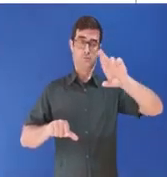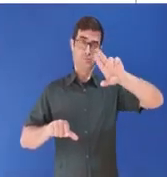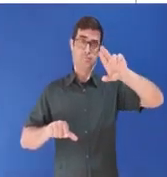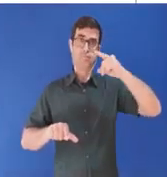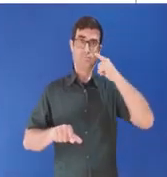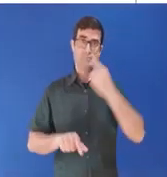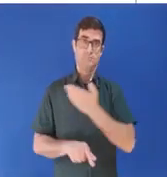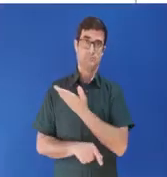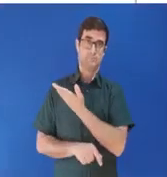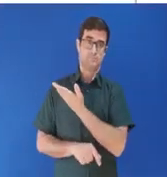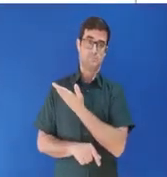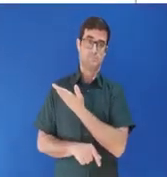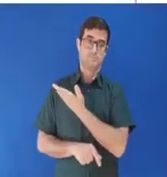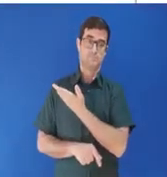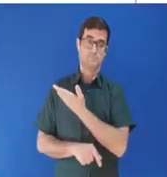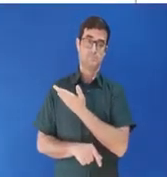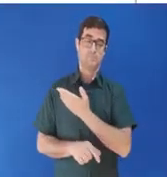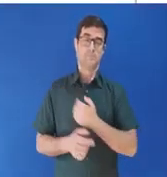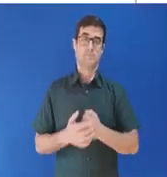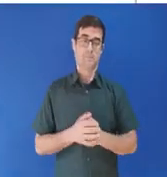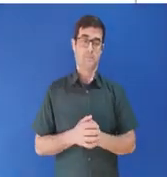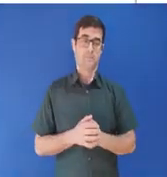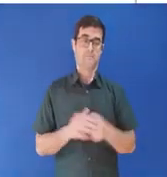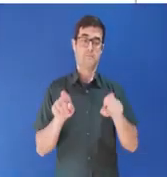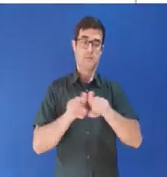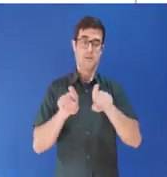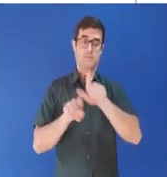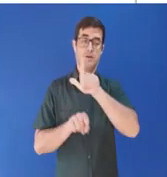e argônio. A mesma coisa, lítio,